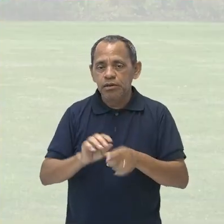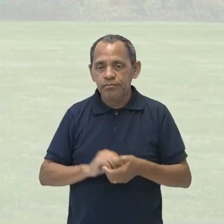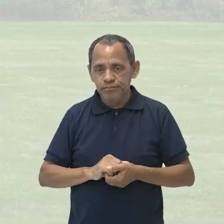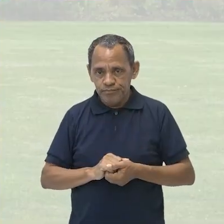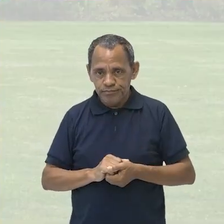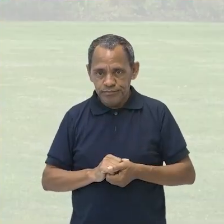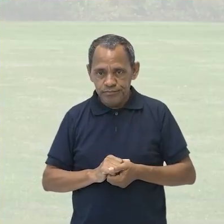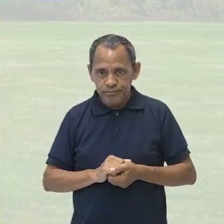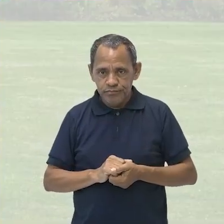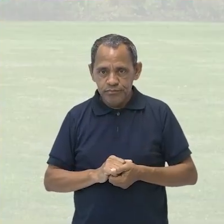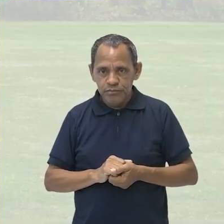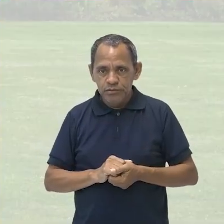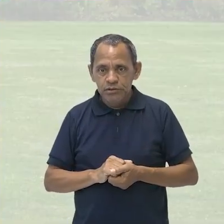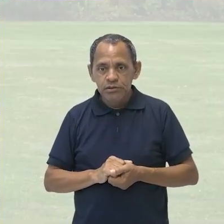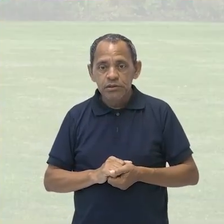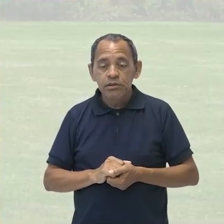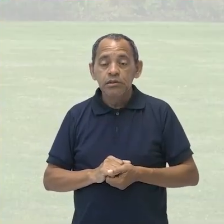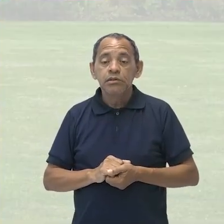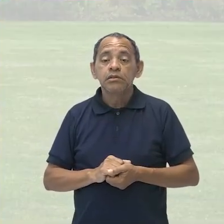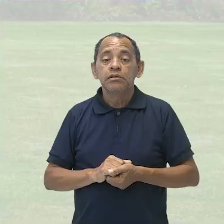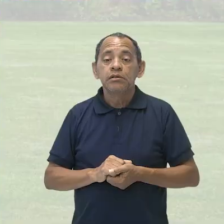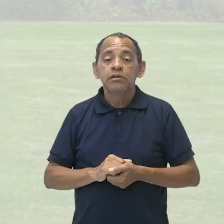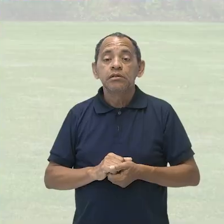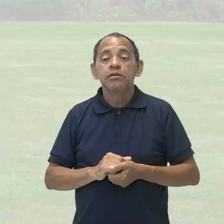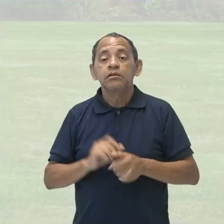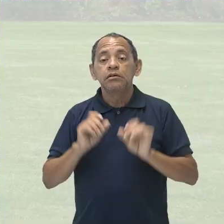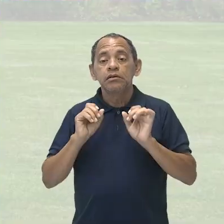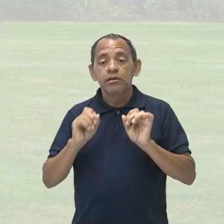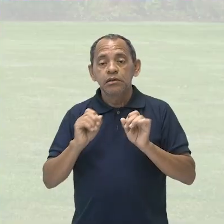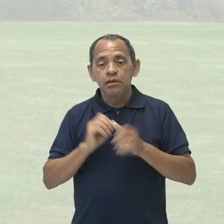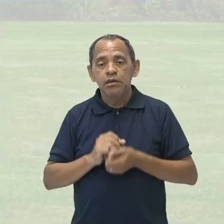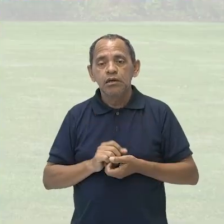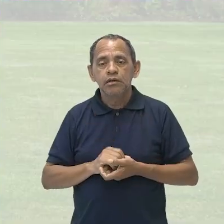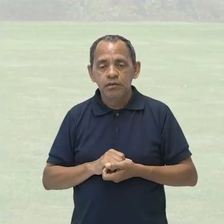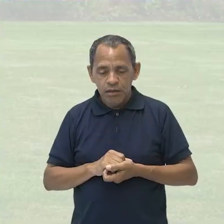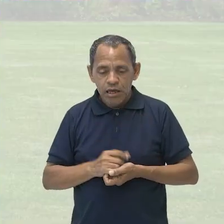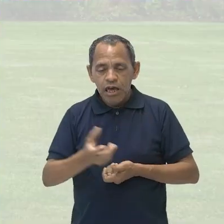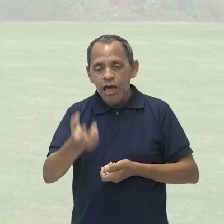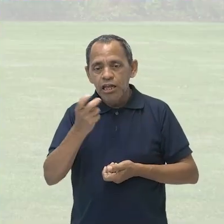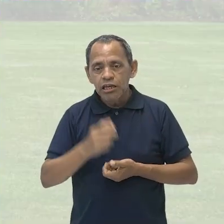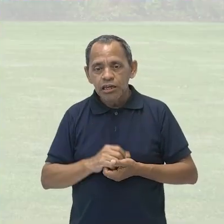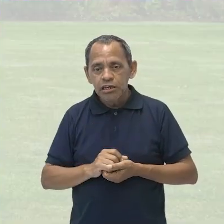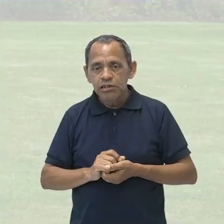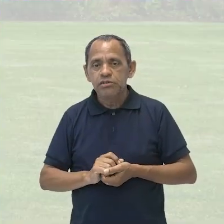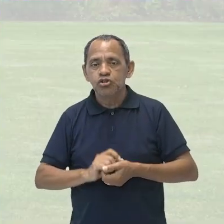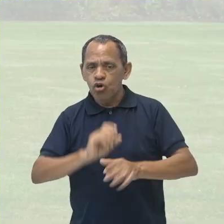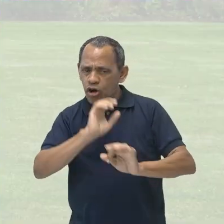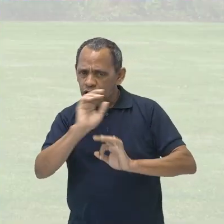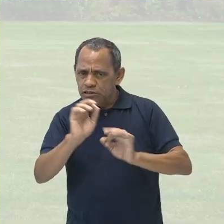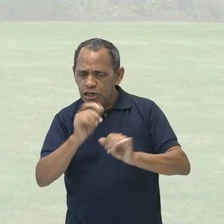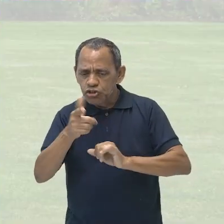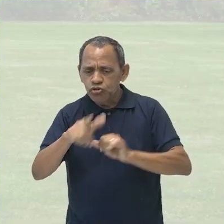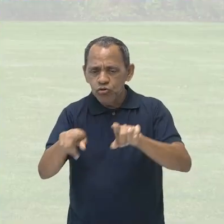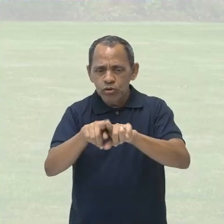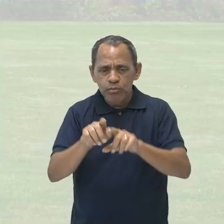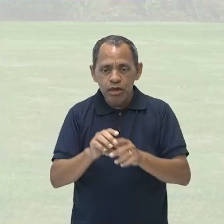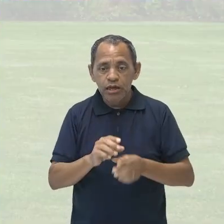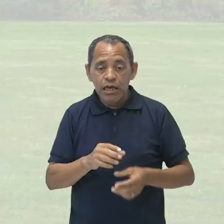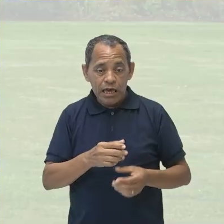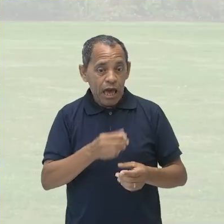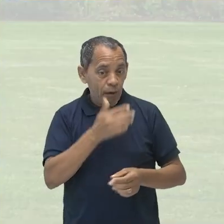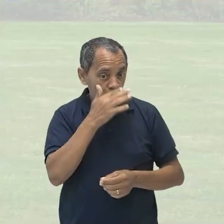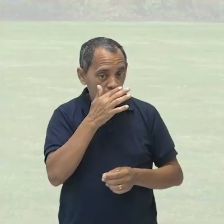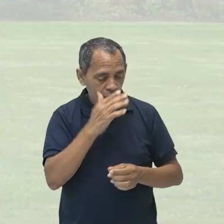diante. E, por fim, levou a querer depositar aquela flor de volta no lugar onde ela havia nascido, havia